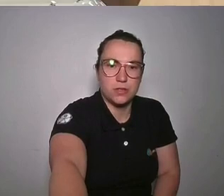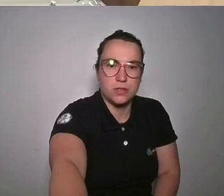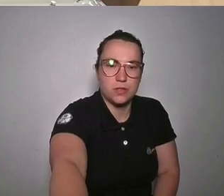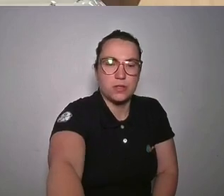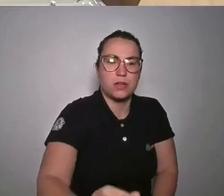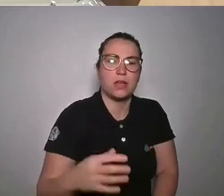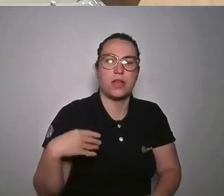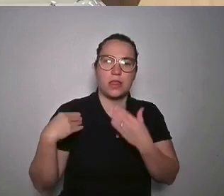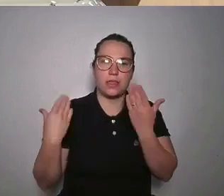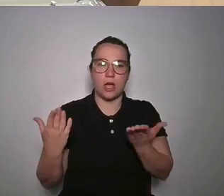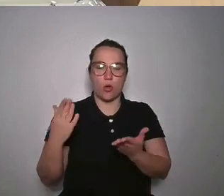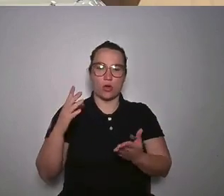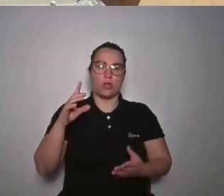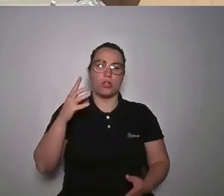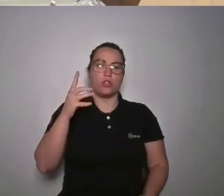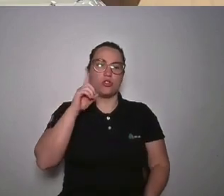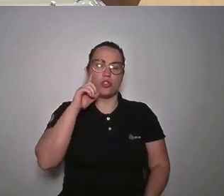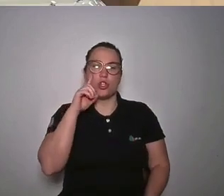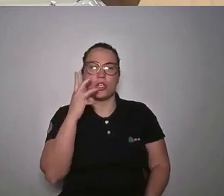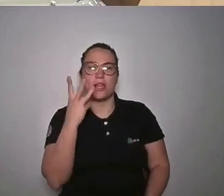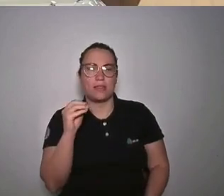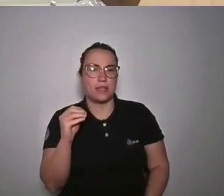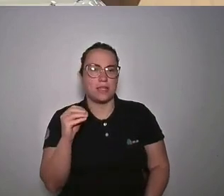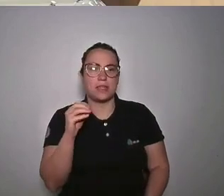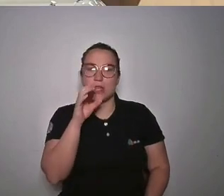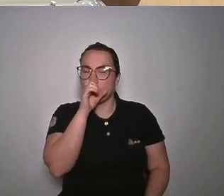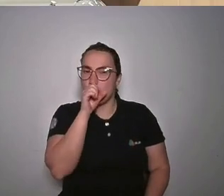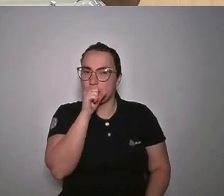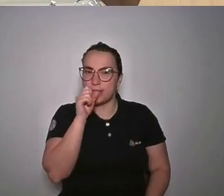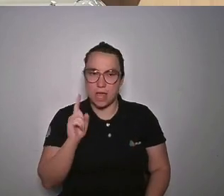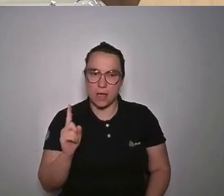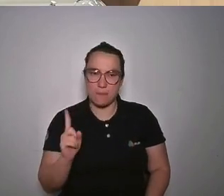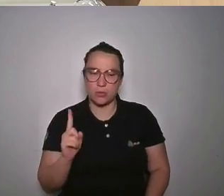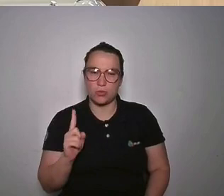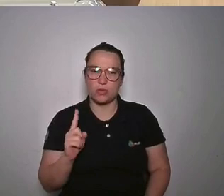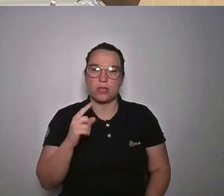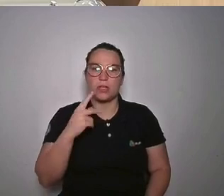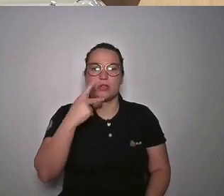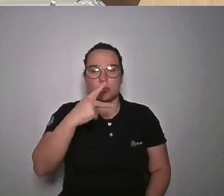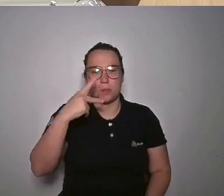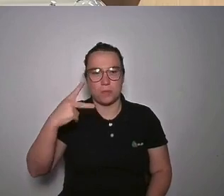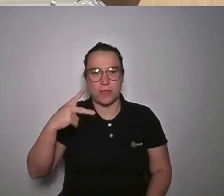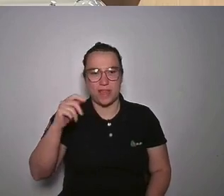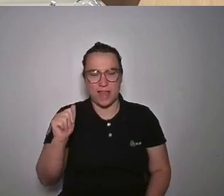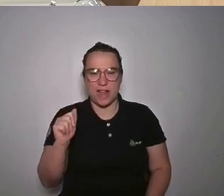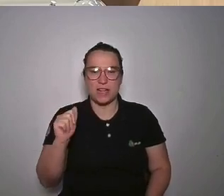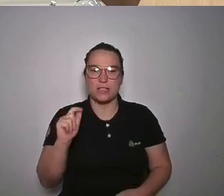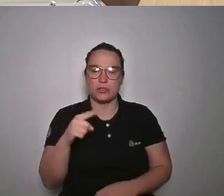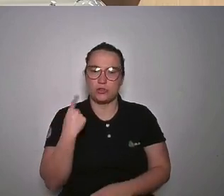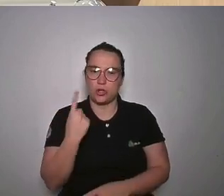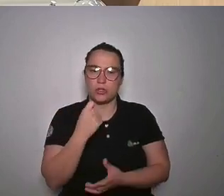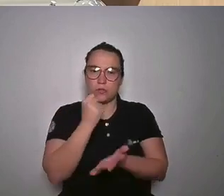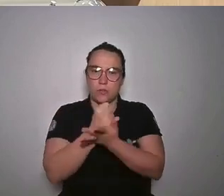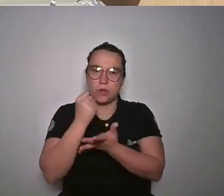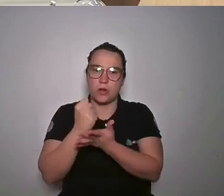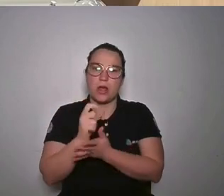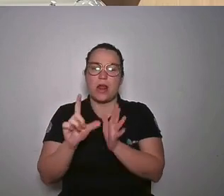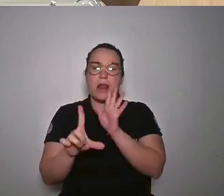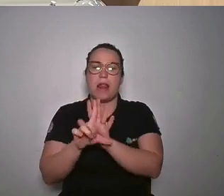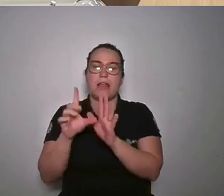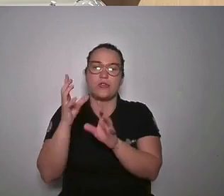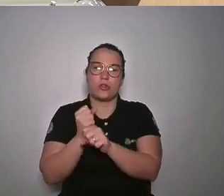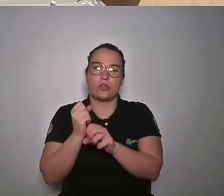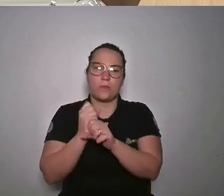vai protocolar esta PPA e a lei de orçamento no